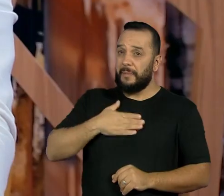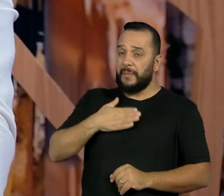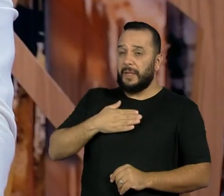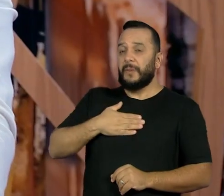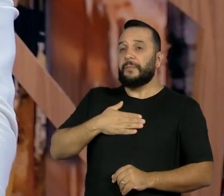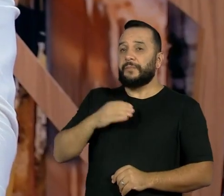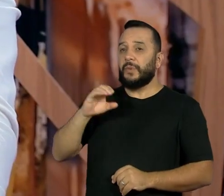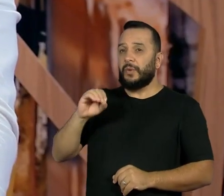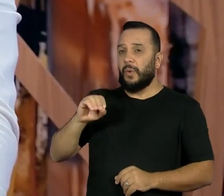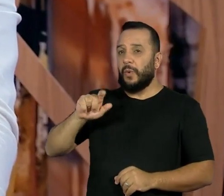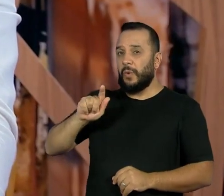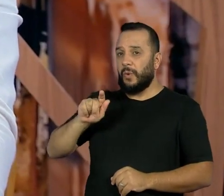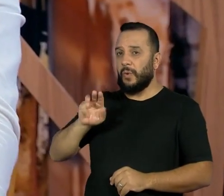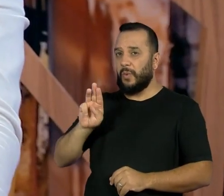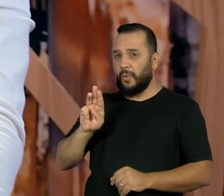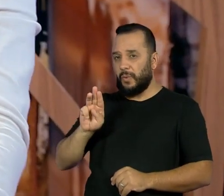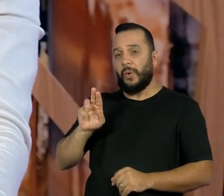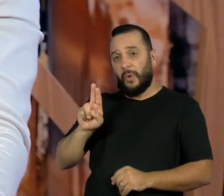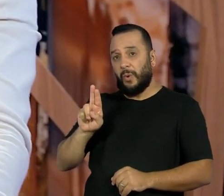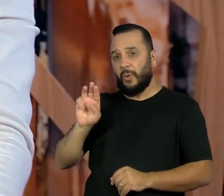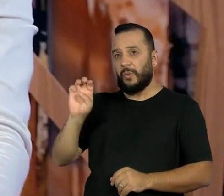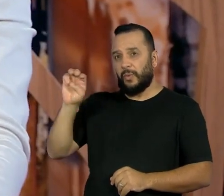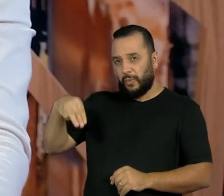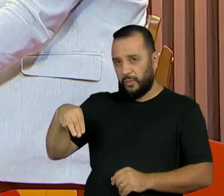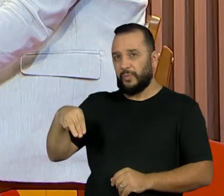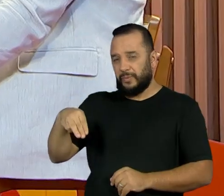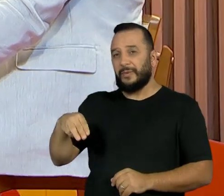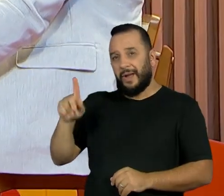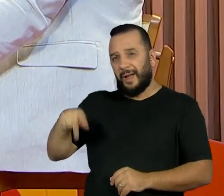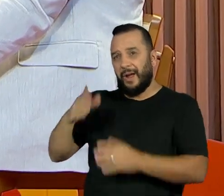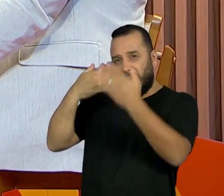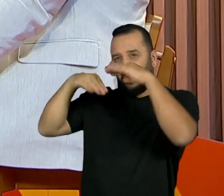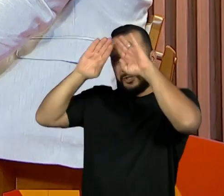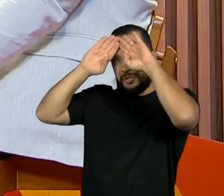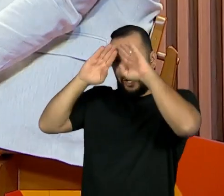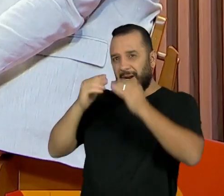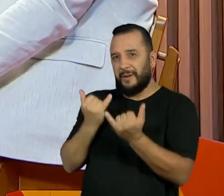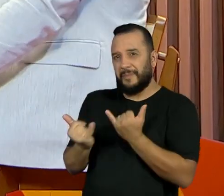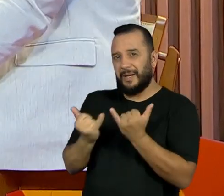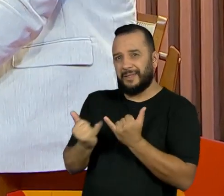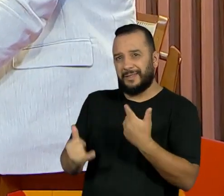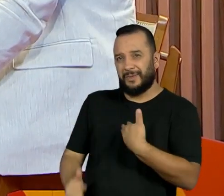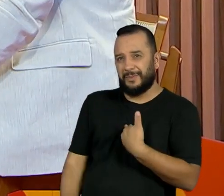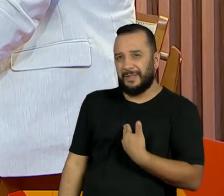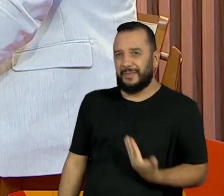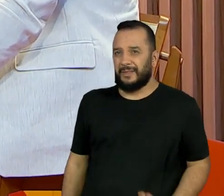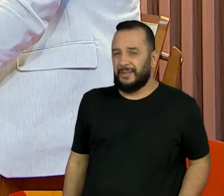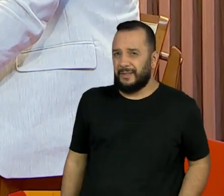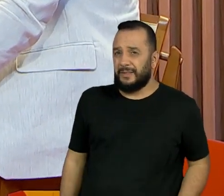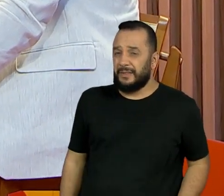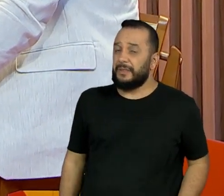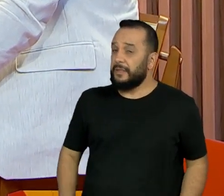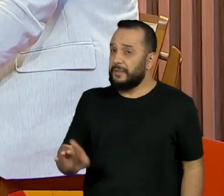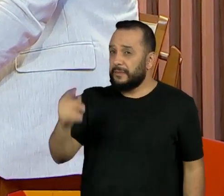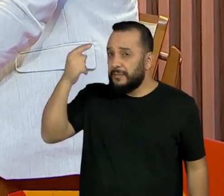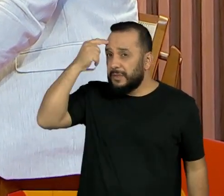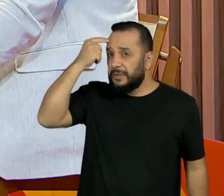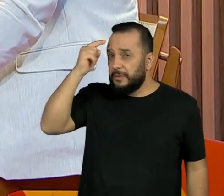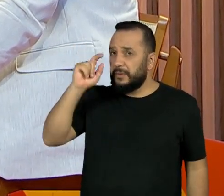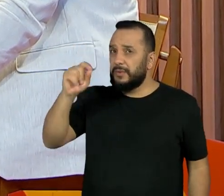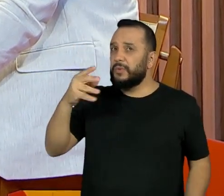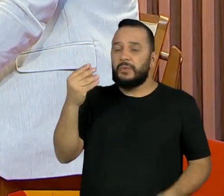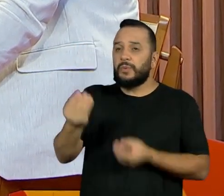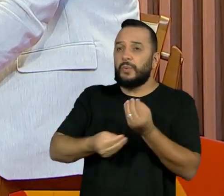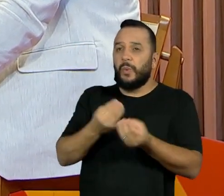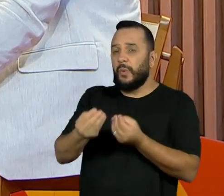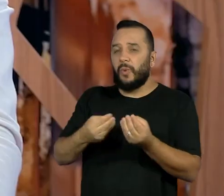fácil me conectar com um orixá que se parecia comigo de fato, né? E a gente parte do pressuposto do seguinte, Cris, como que surge